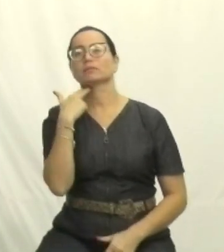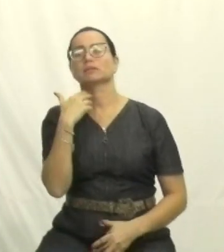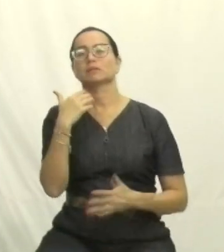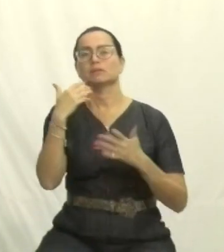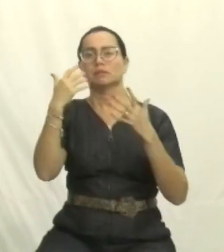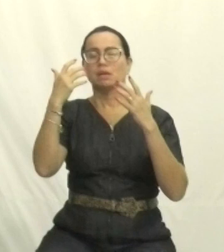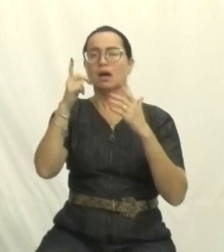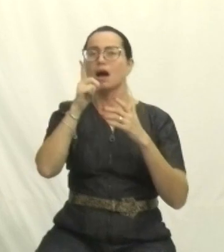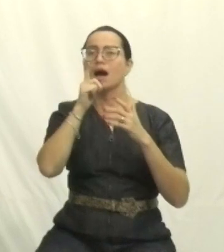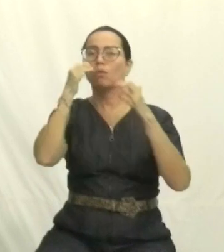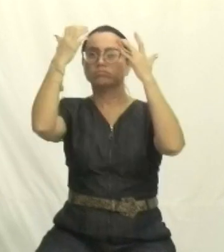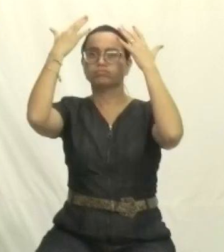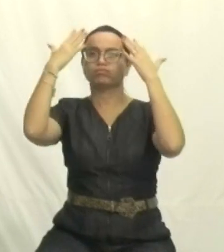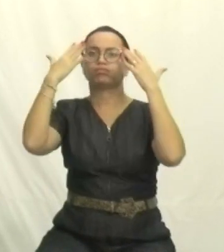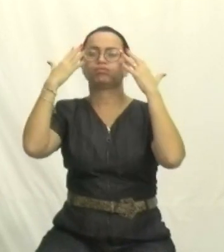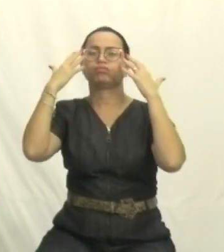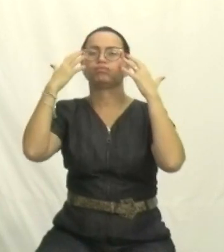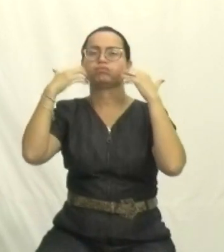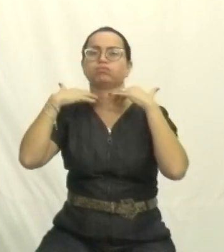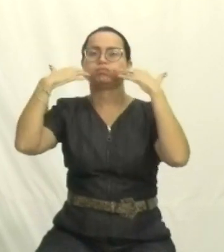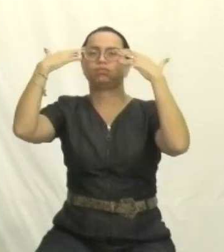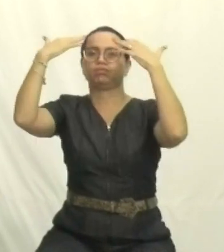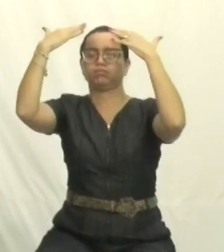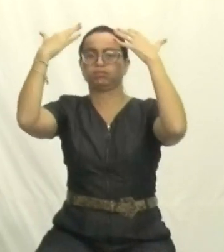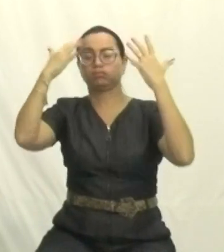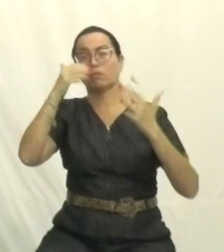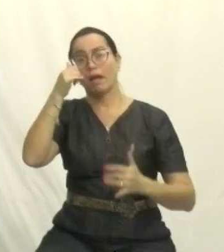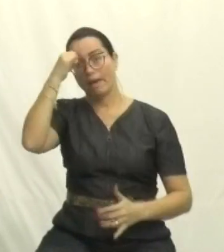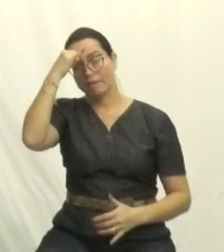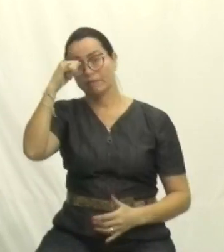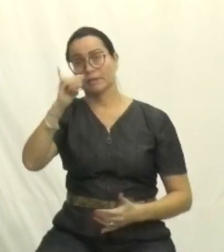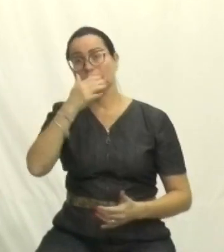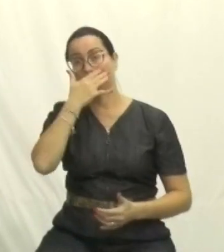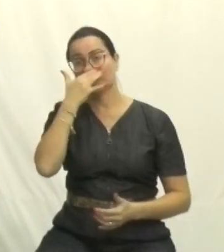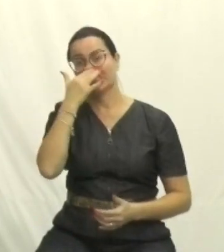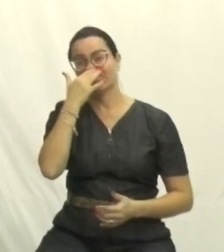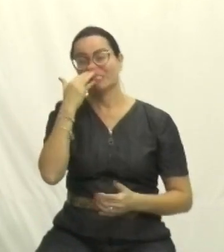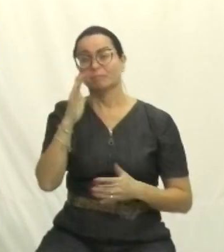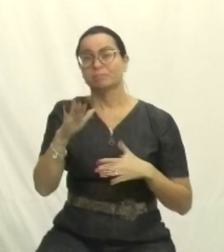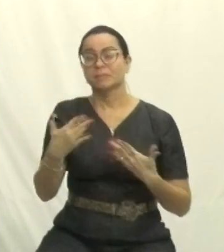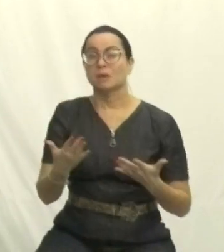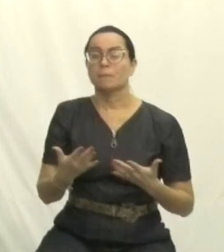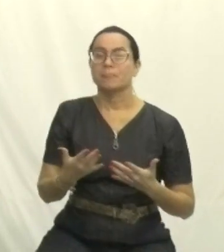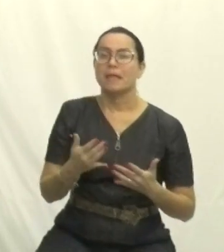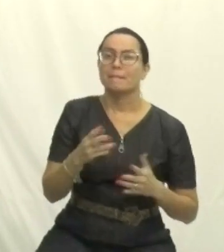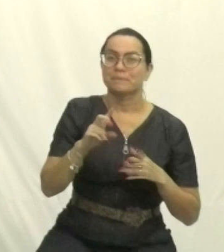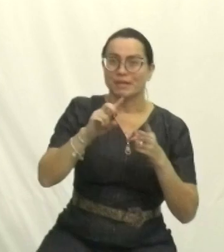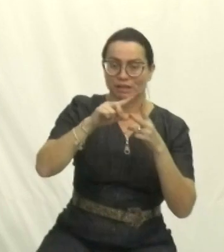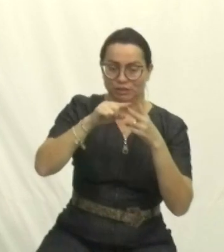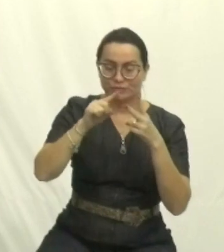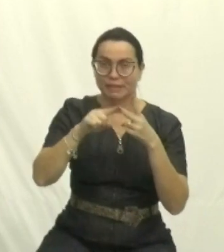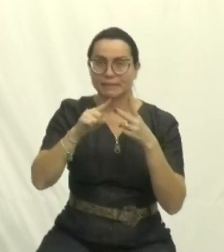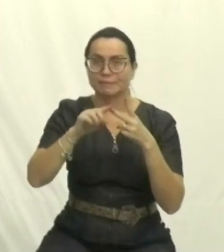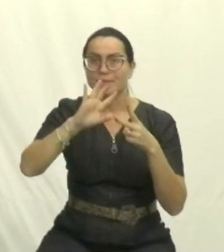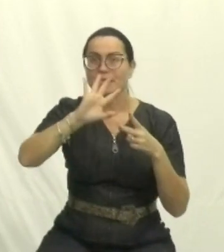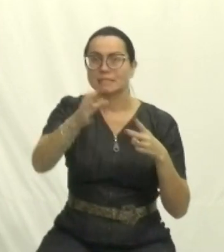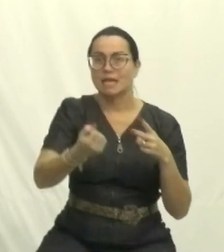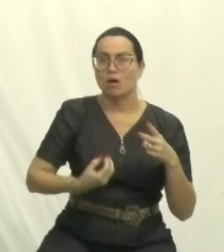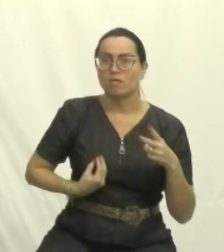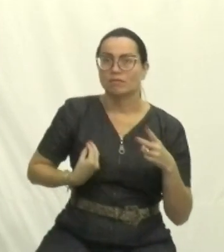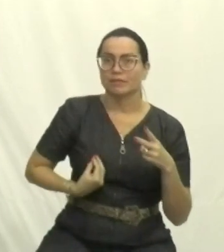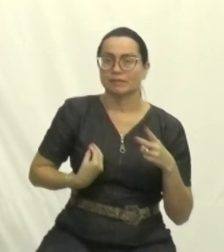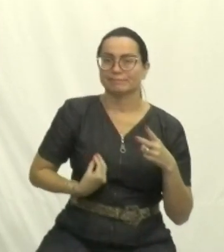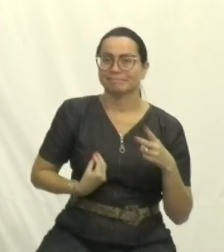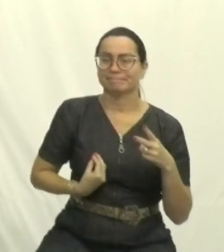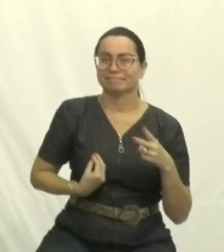a título de exemplo, né? Antigamente a gente chamava o guarda-vidas de salva-vidas, muita gente confunde ainda, né? E o porquê disso, né? O salva-vidas ele esperava acontecer